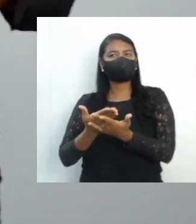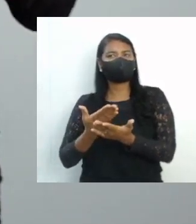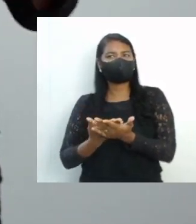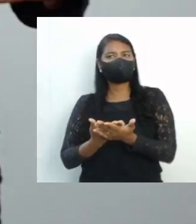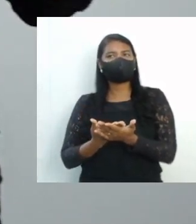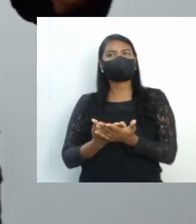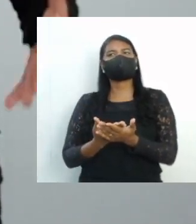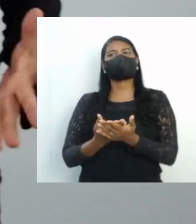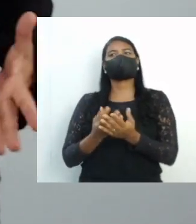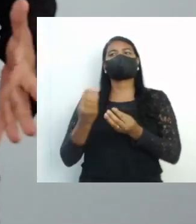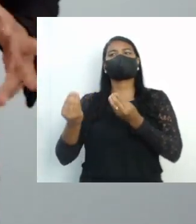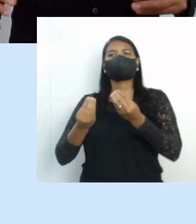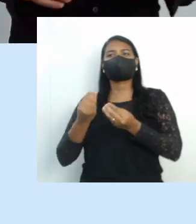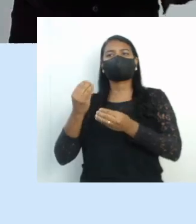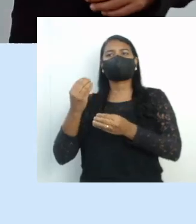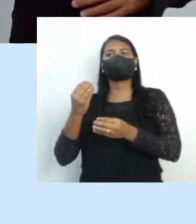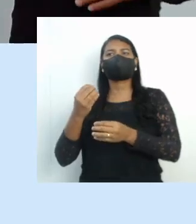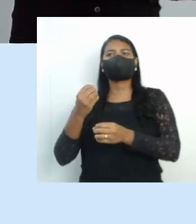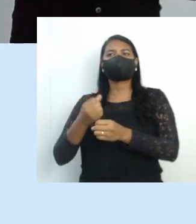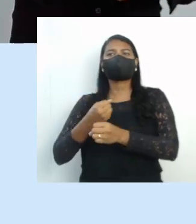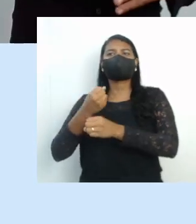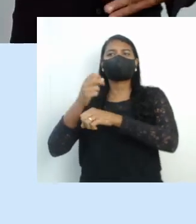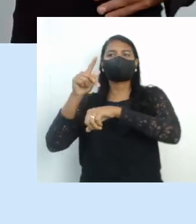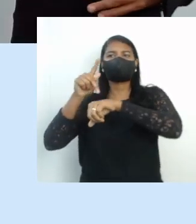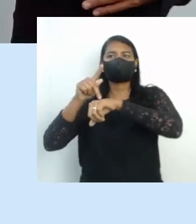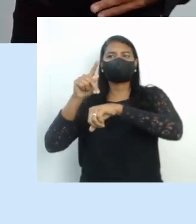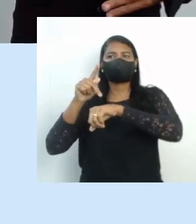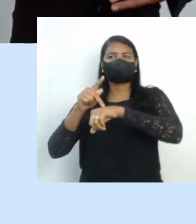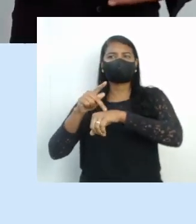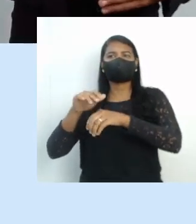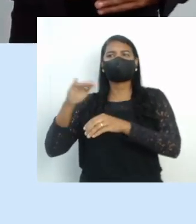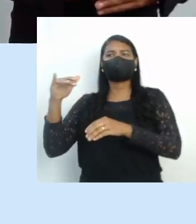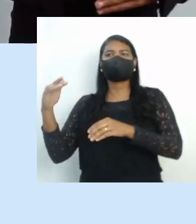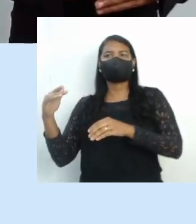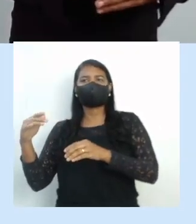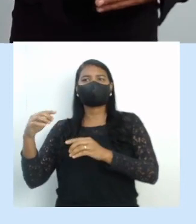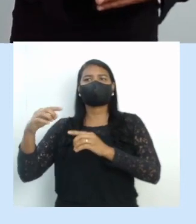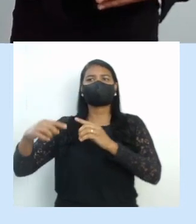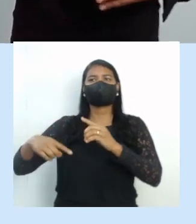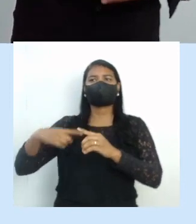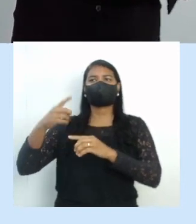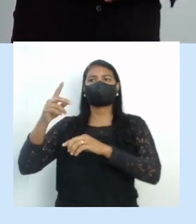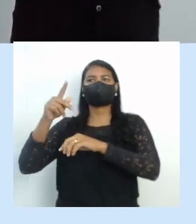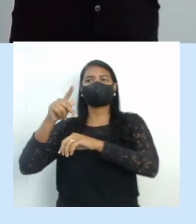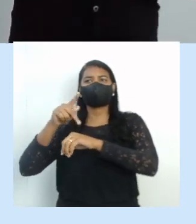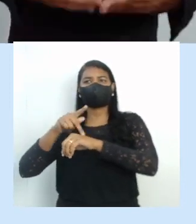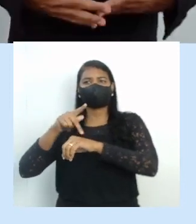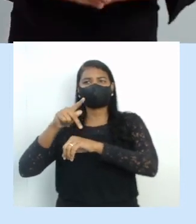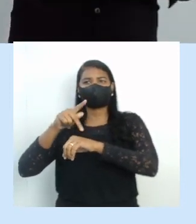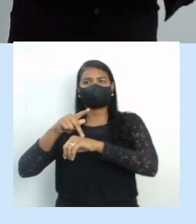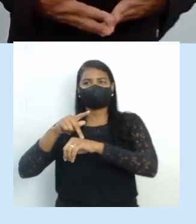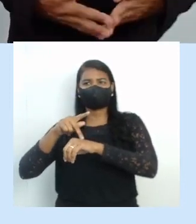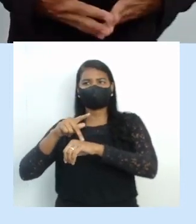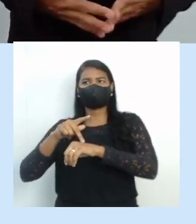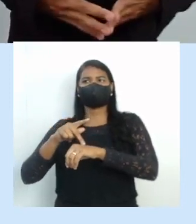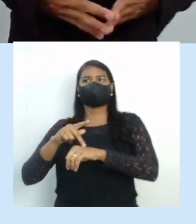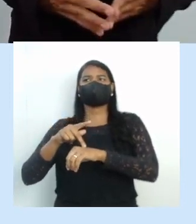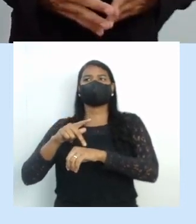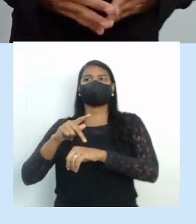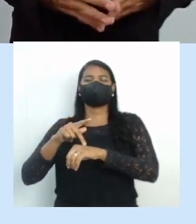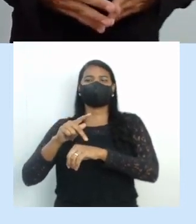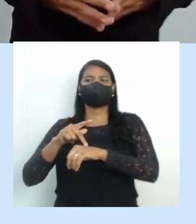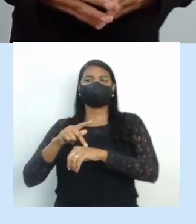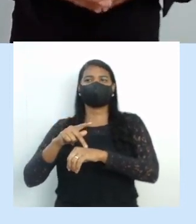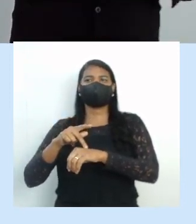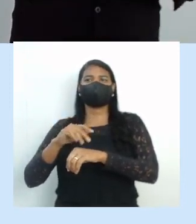da formação das rochas e falar um pouco do ciclo das rochas. Quando eu falo do ciclo das rochas, eu vou